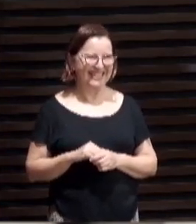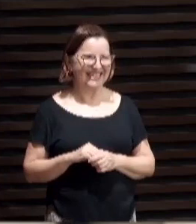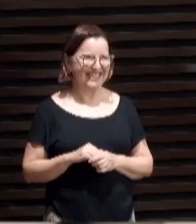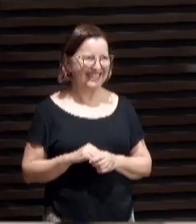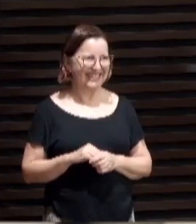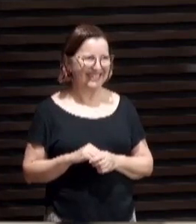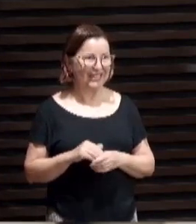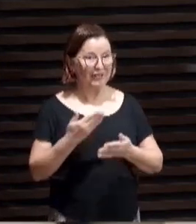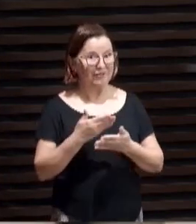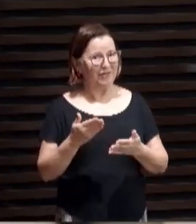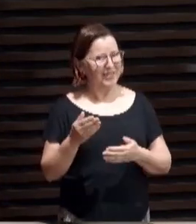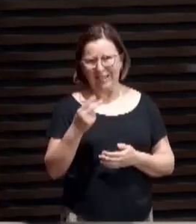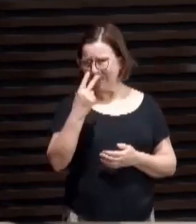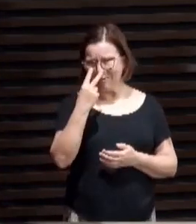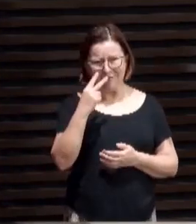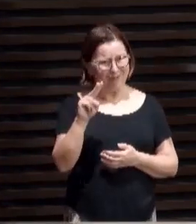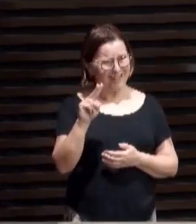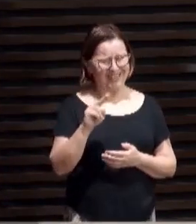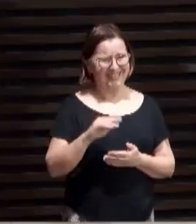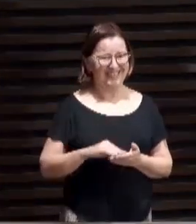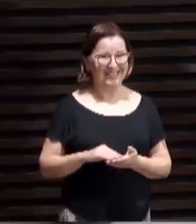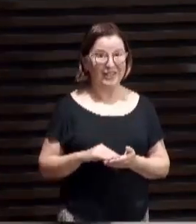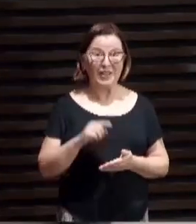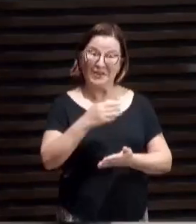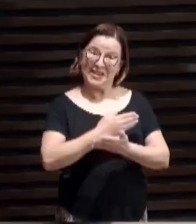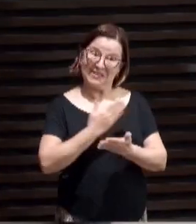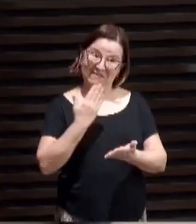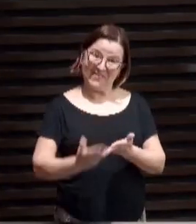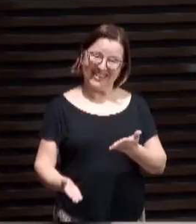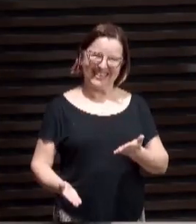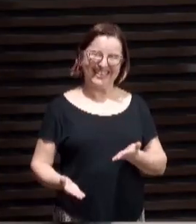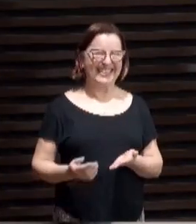Oh, vocês estão perdendo. Vocês estão perdendo.